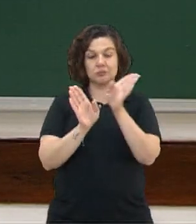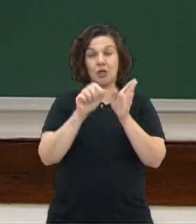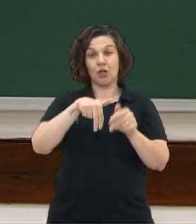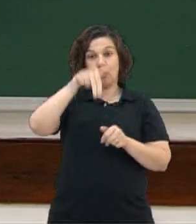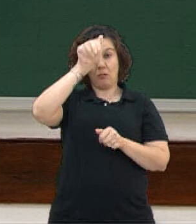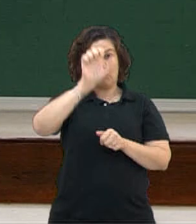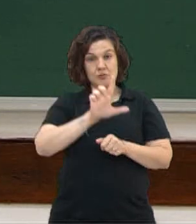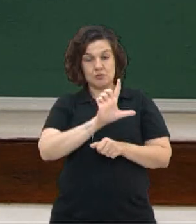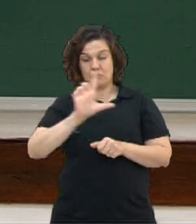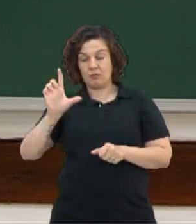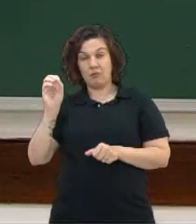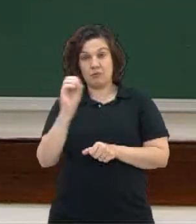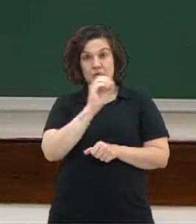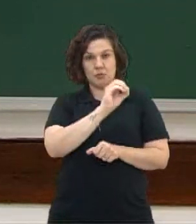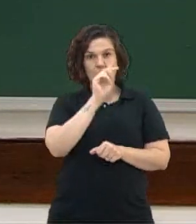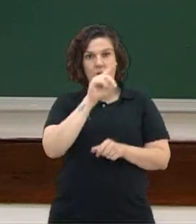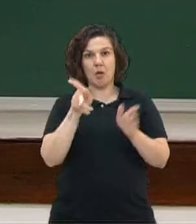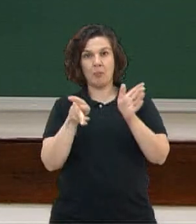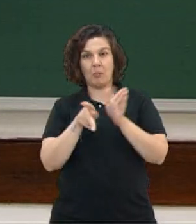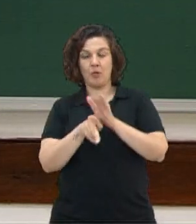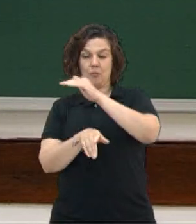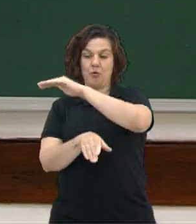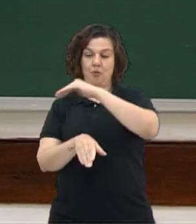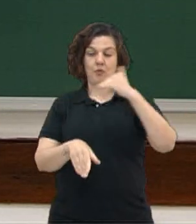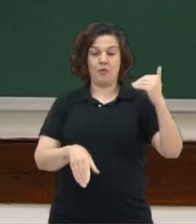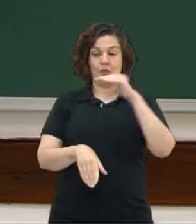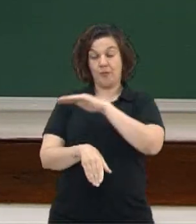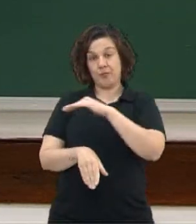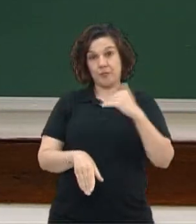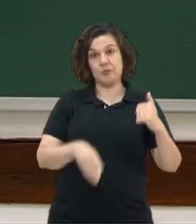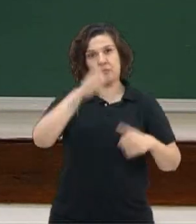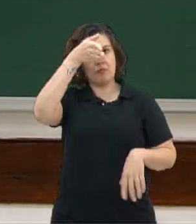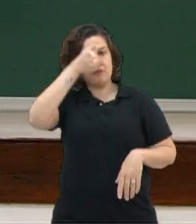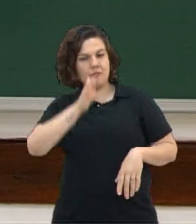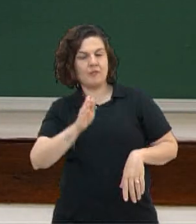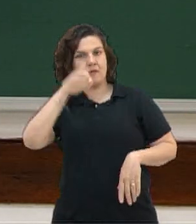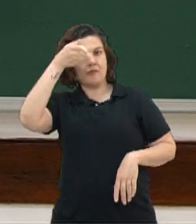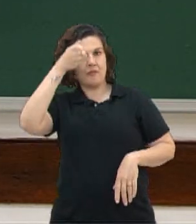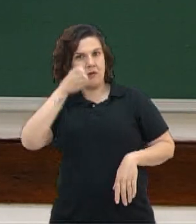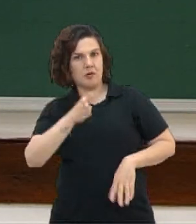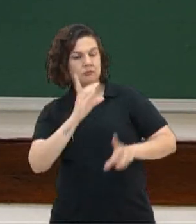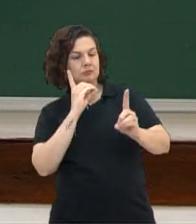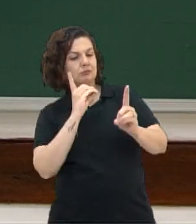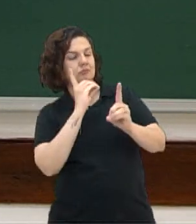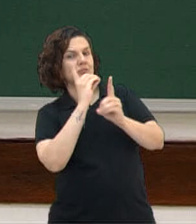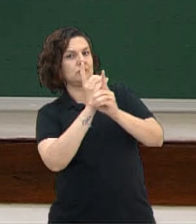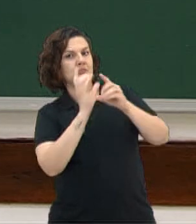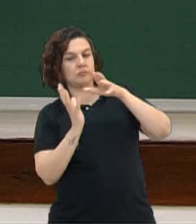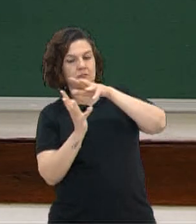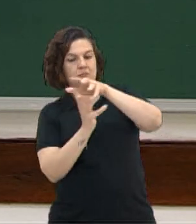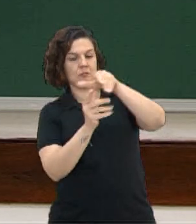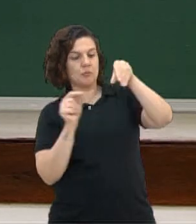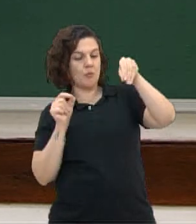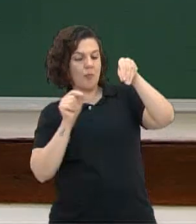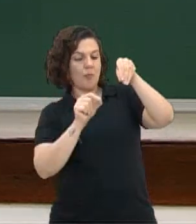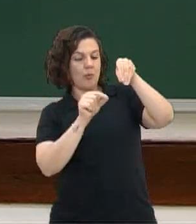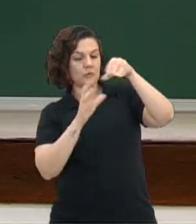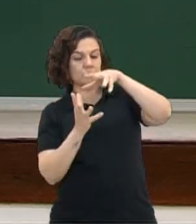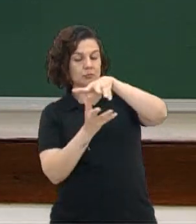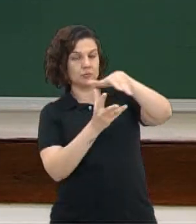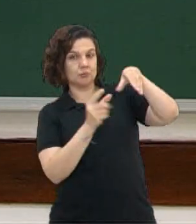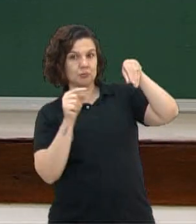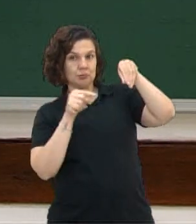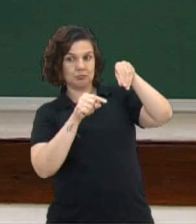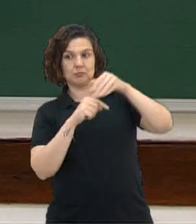são ferramentas, é um conjunto de linhas horizontais e verticais que possibilitam a localização de um ponto na superfície